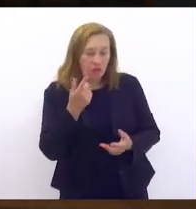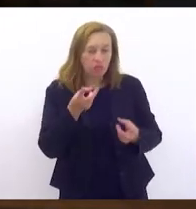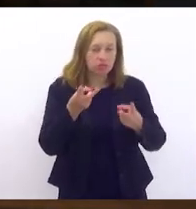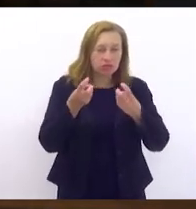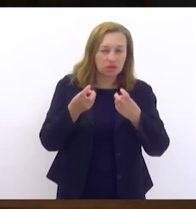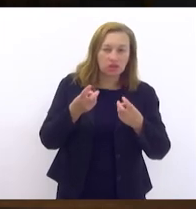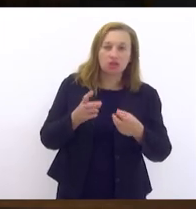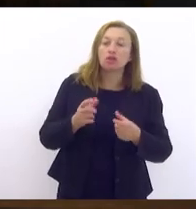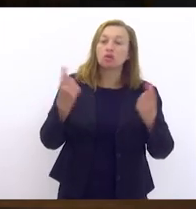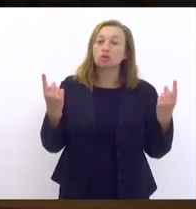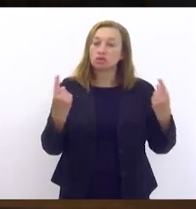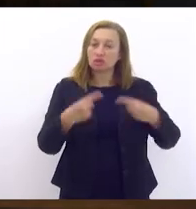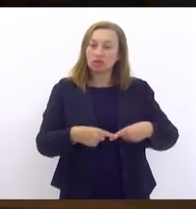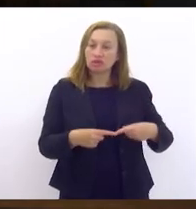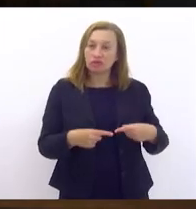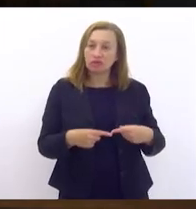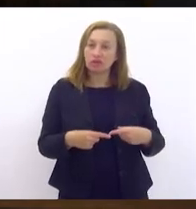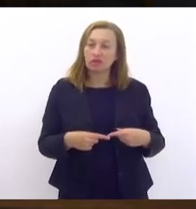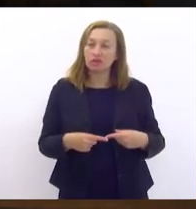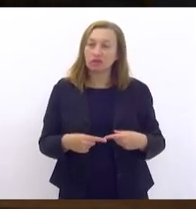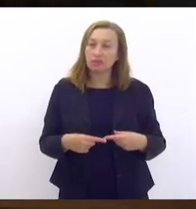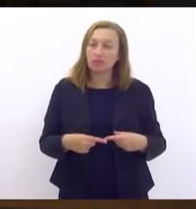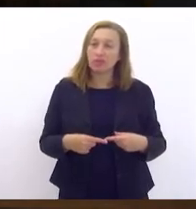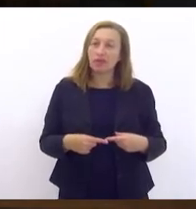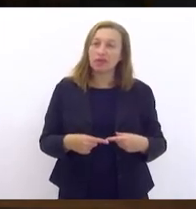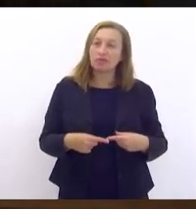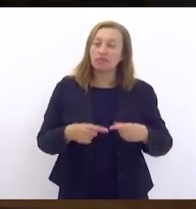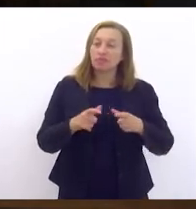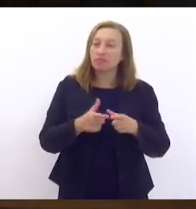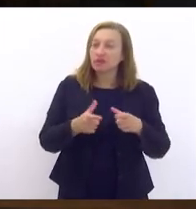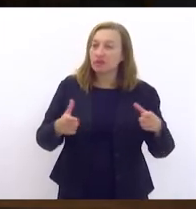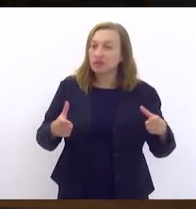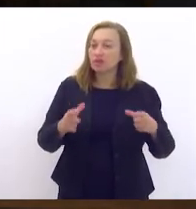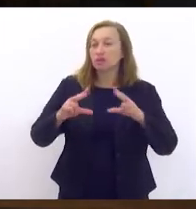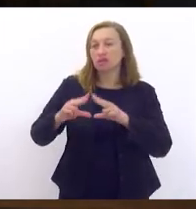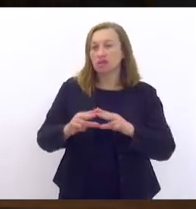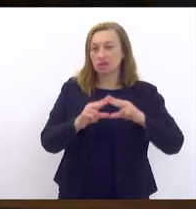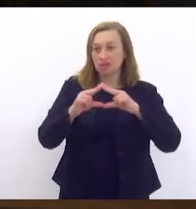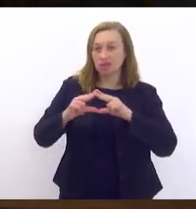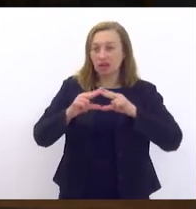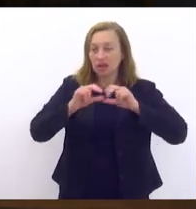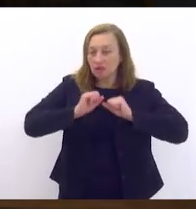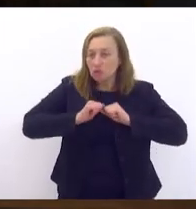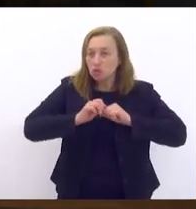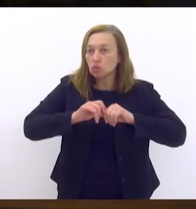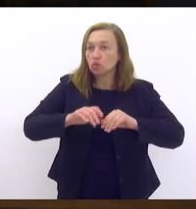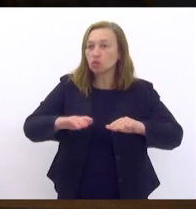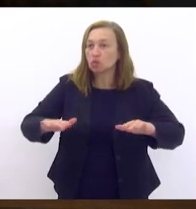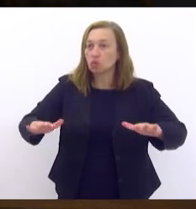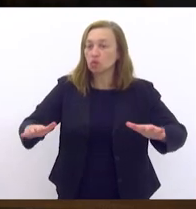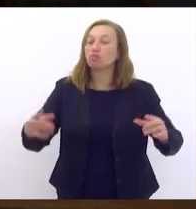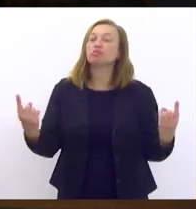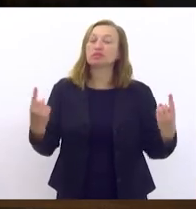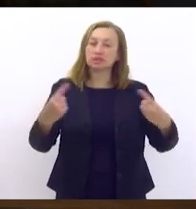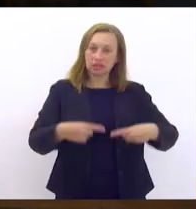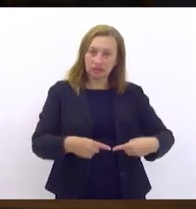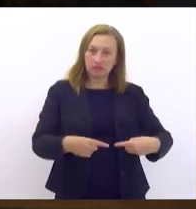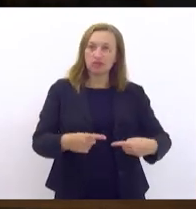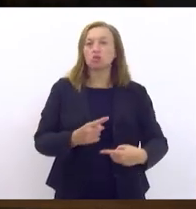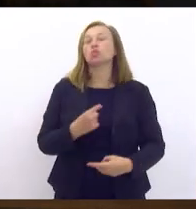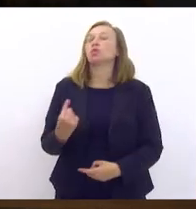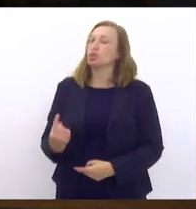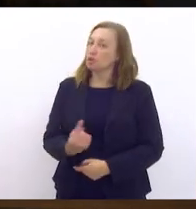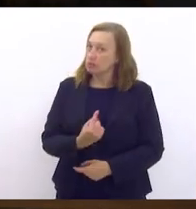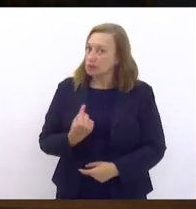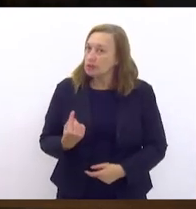e que o grande desafio né é ampliar reciclagem Esse é um dos grandes gargalos